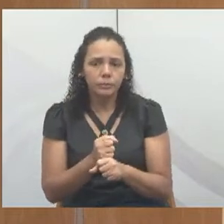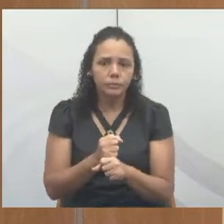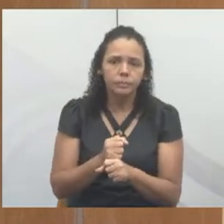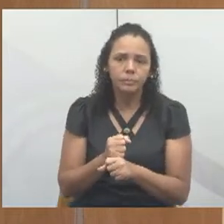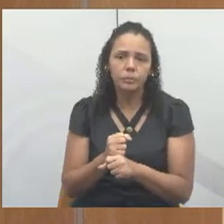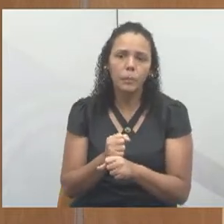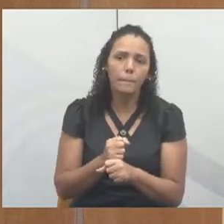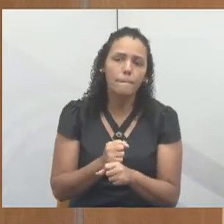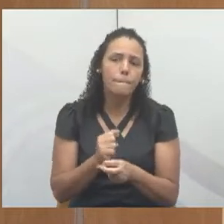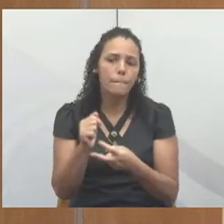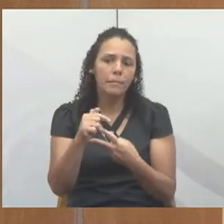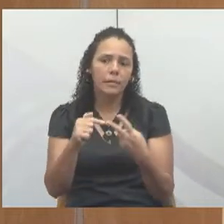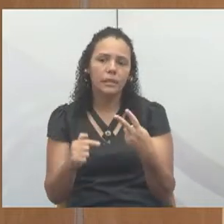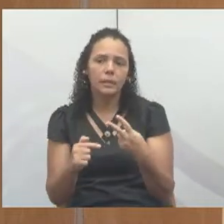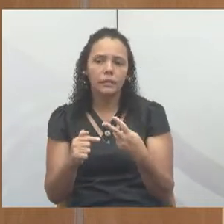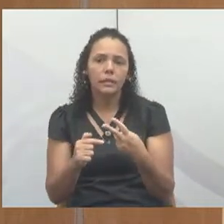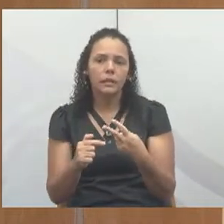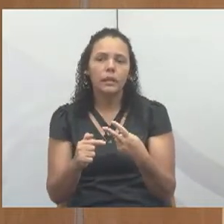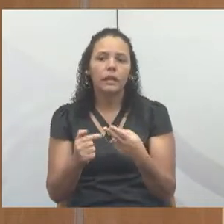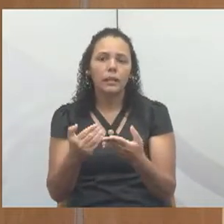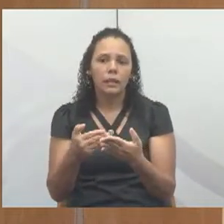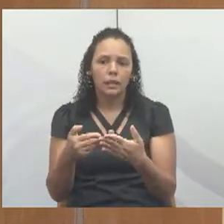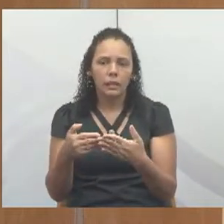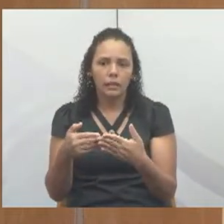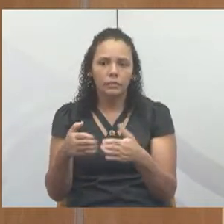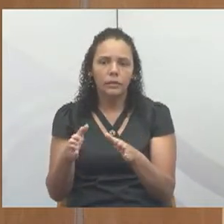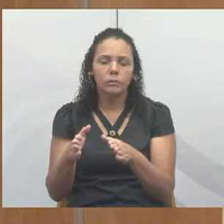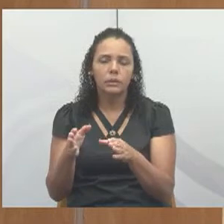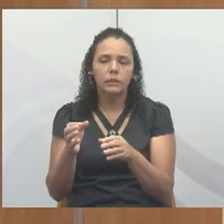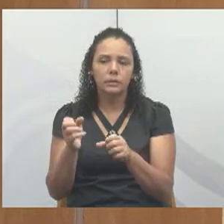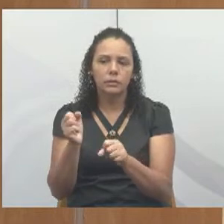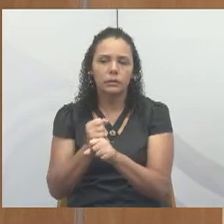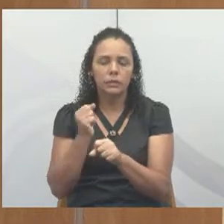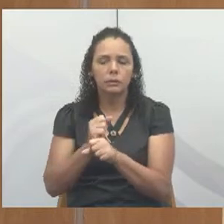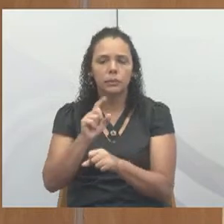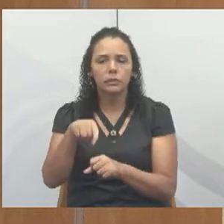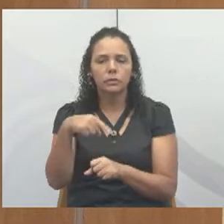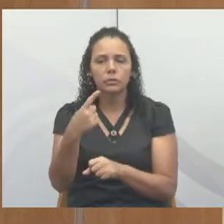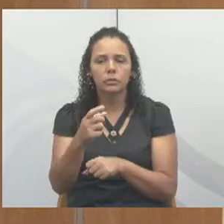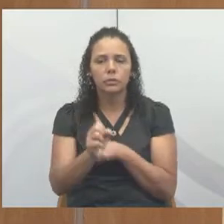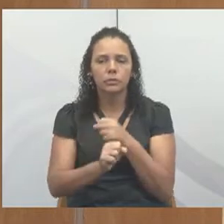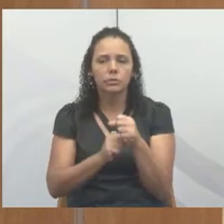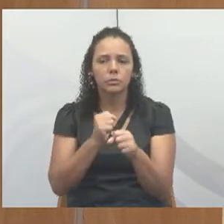Eugênio e da Malaquiássade, e a gente dá ordem de serviço dessas duas obras no próximo ano.